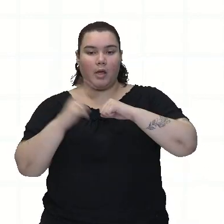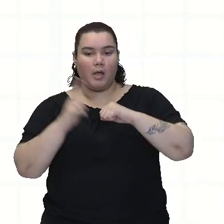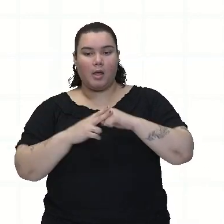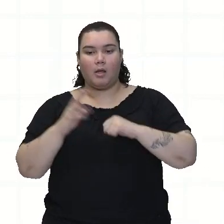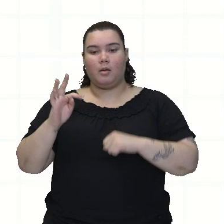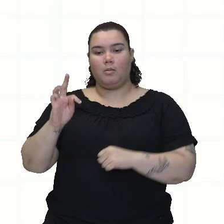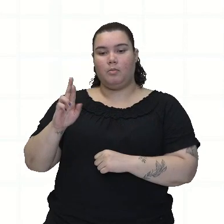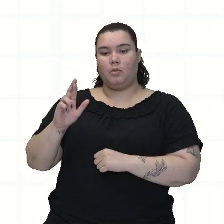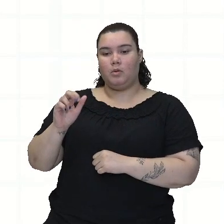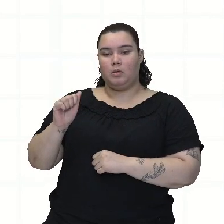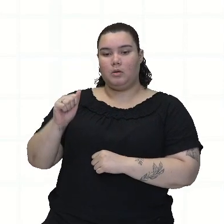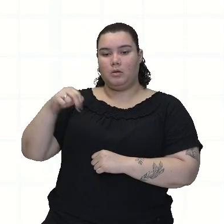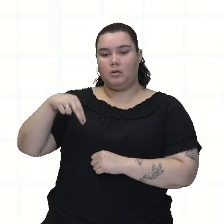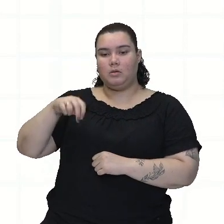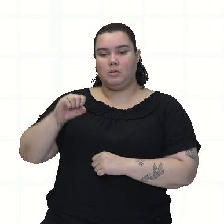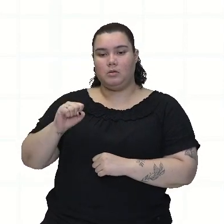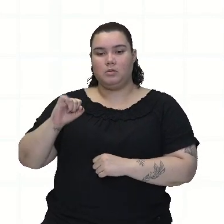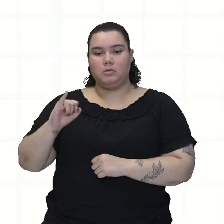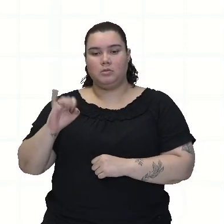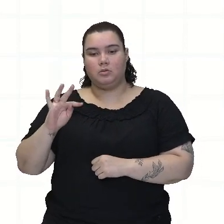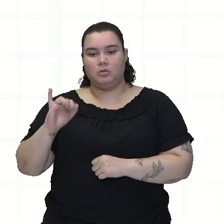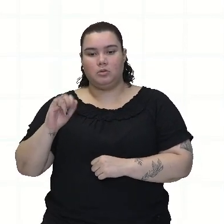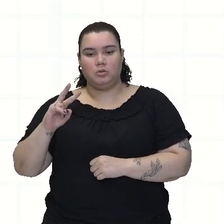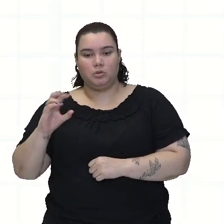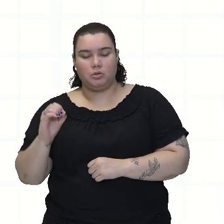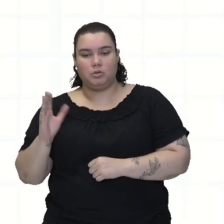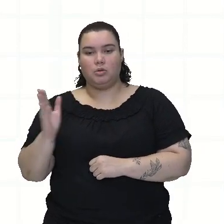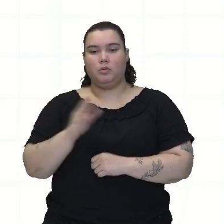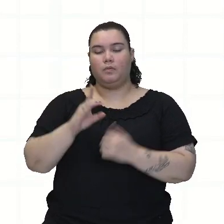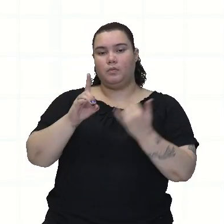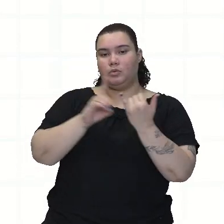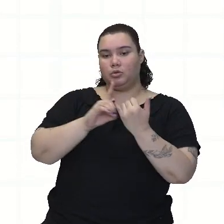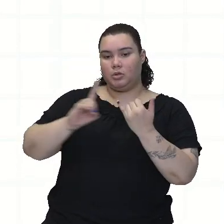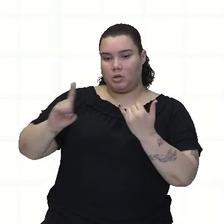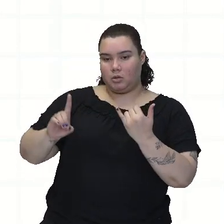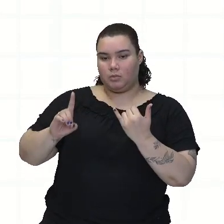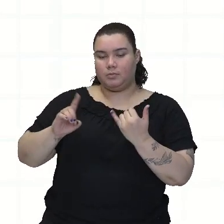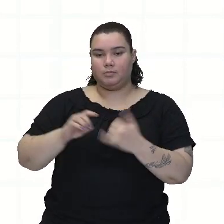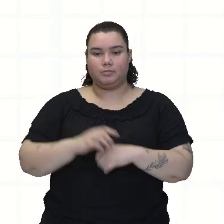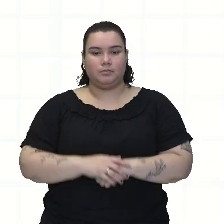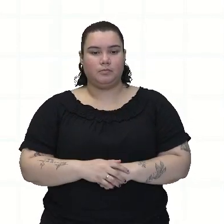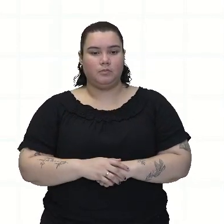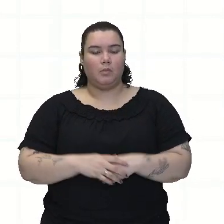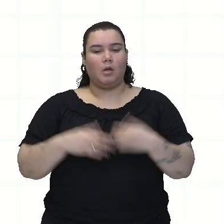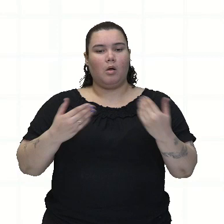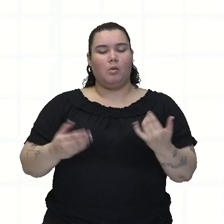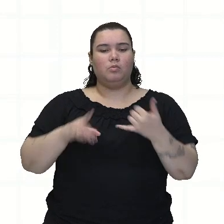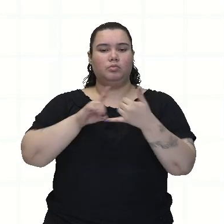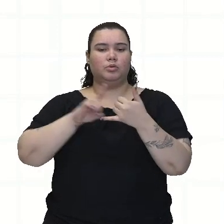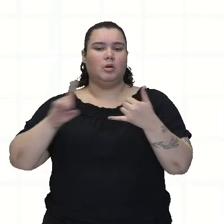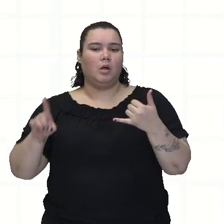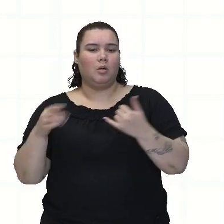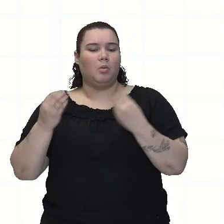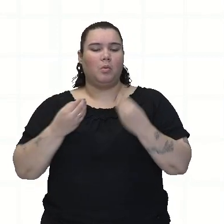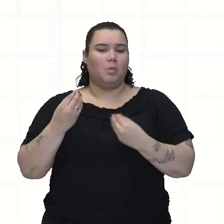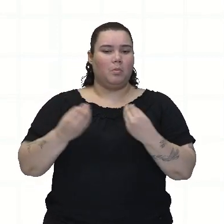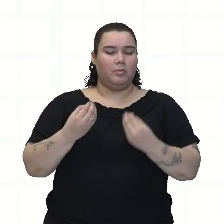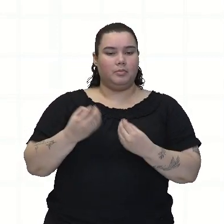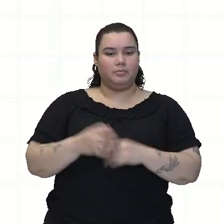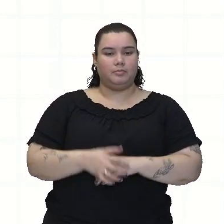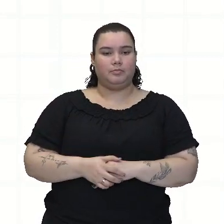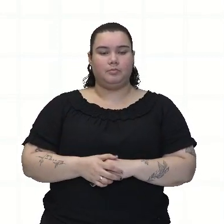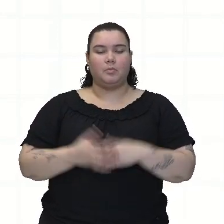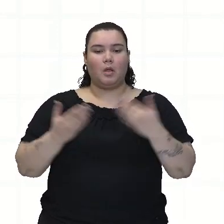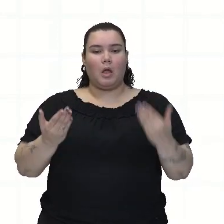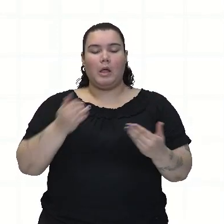meu complemento provavelmente vai ser um objeto direto. Como é que eu vou saber se ele é direto? A gente vai já explicar. Então, olha lá, ele